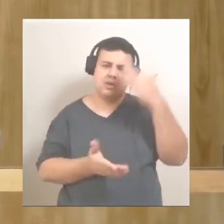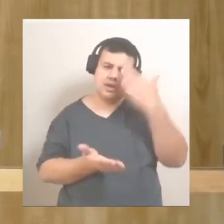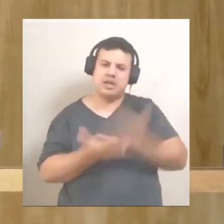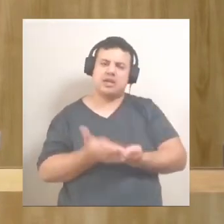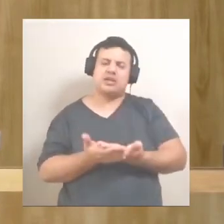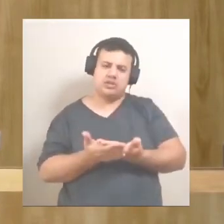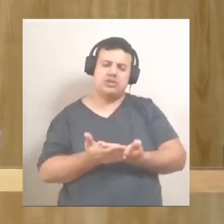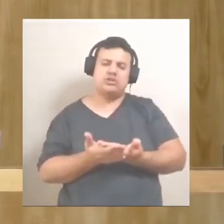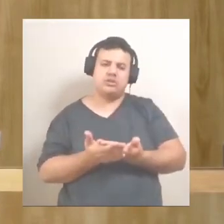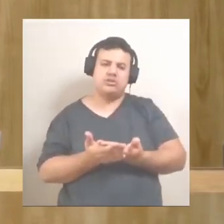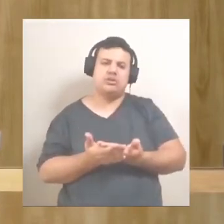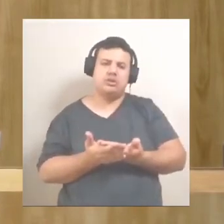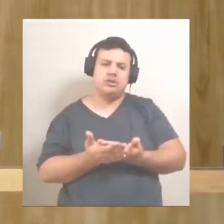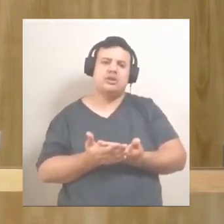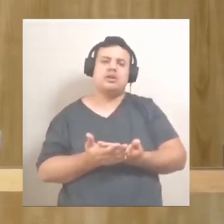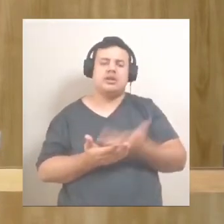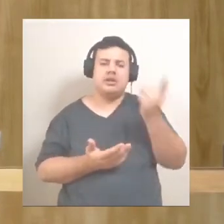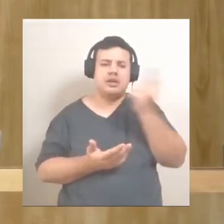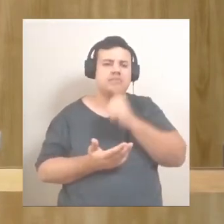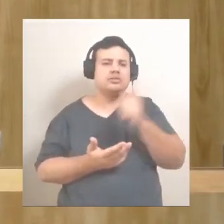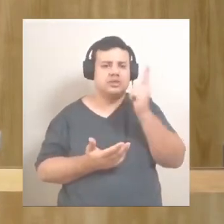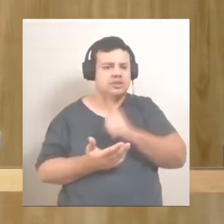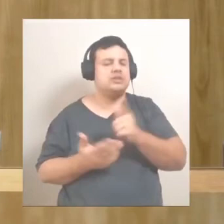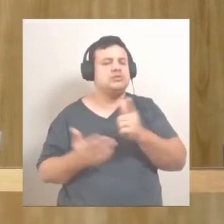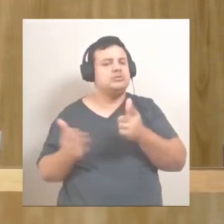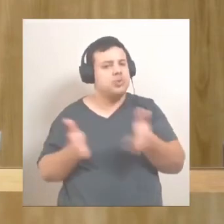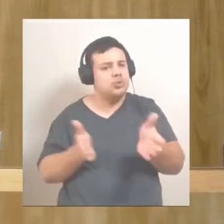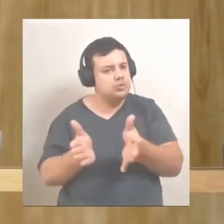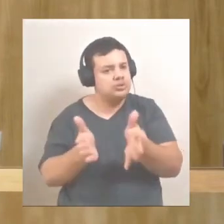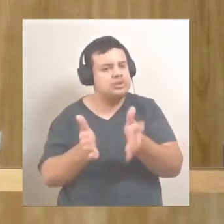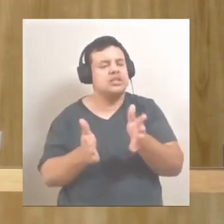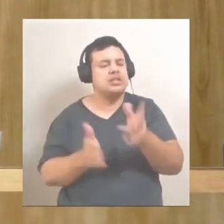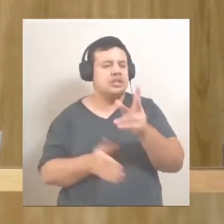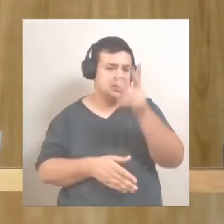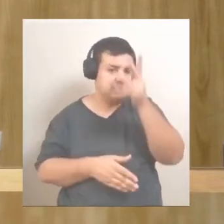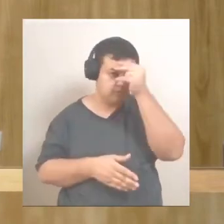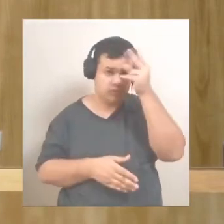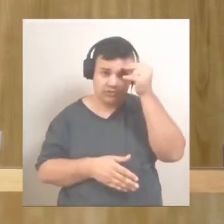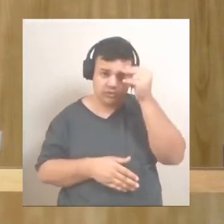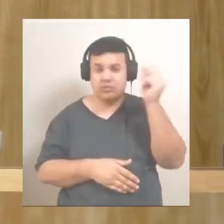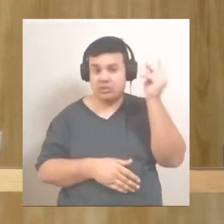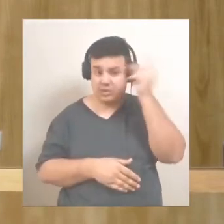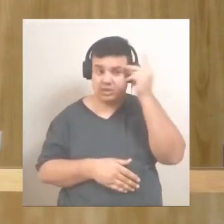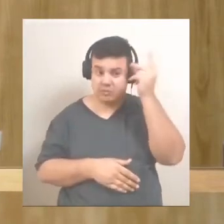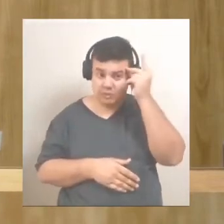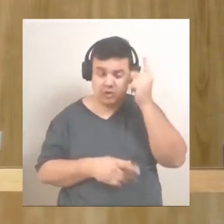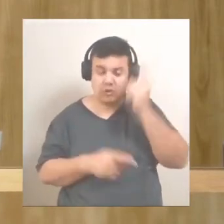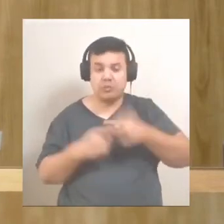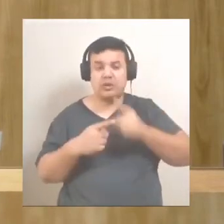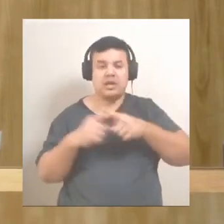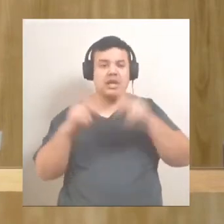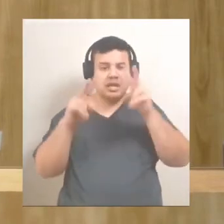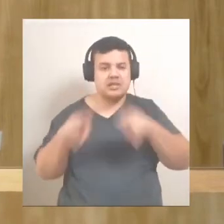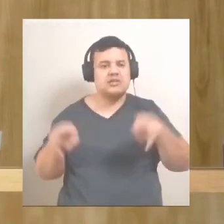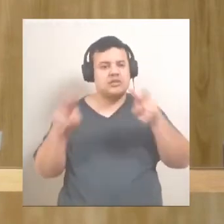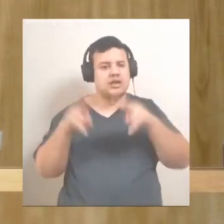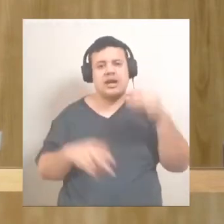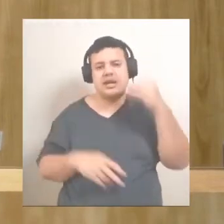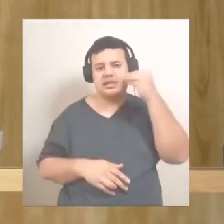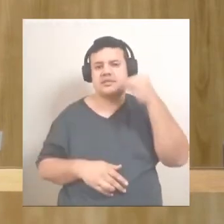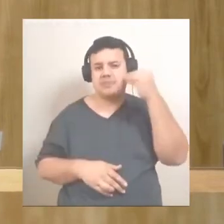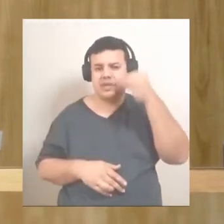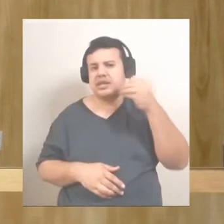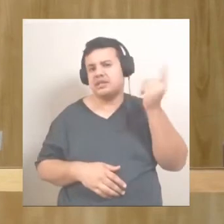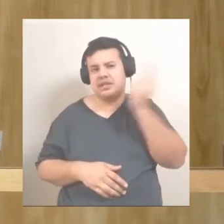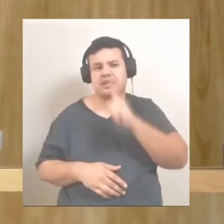muito da forma com que ele vem conduzindo a Prefeitura de São Paulo se deve a esse olhar, né, essa experiência que ele teve